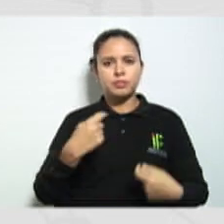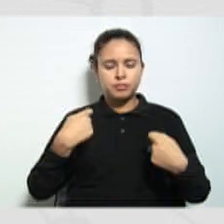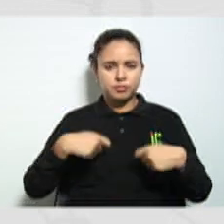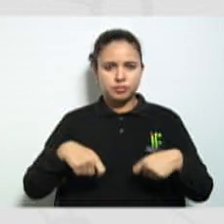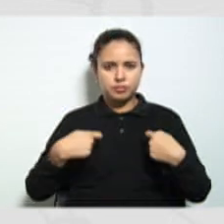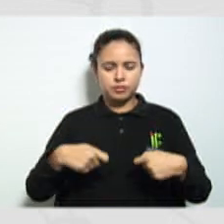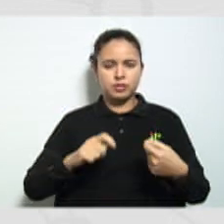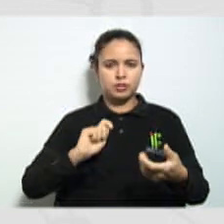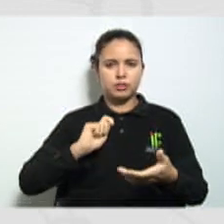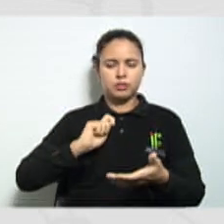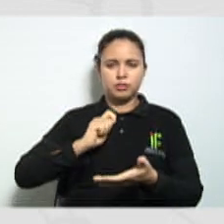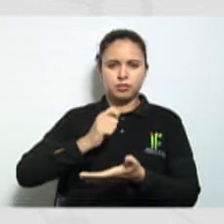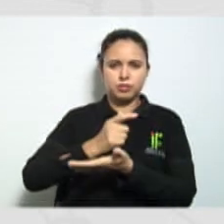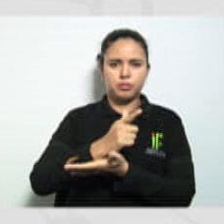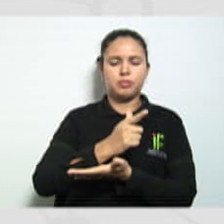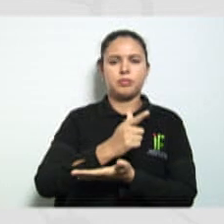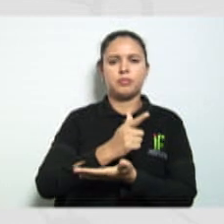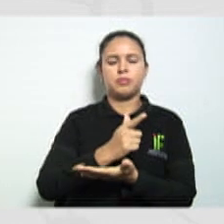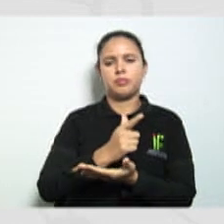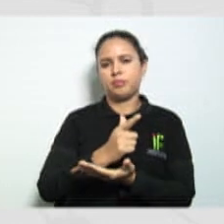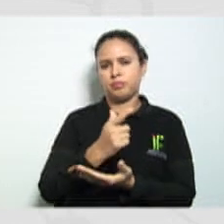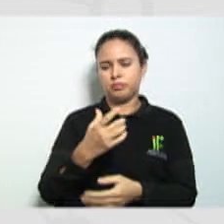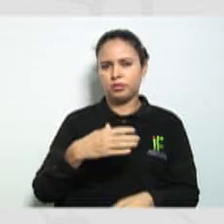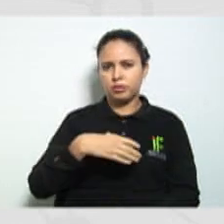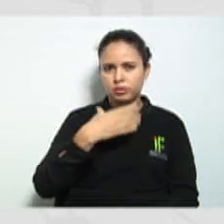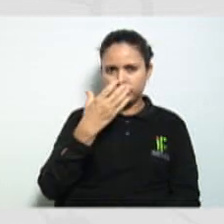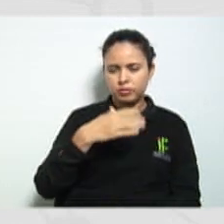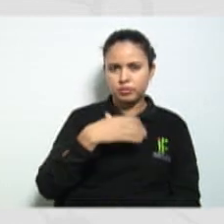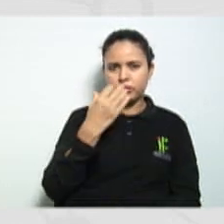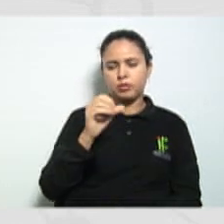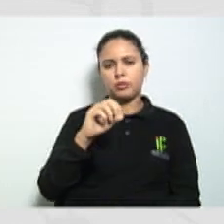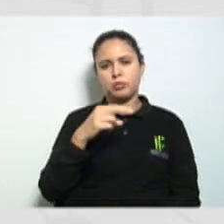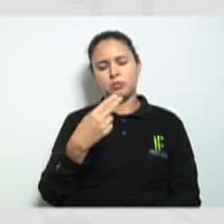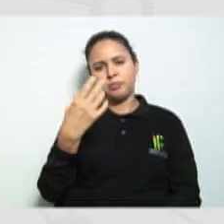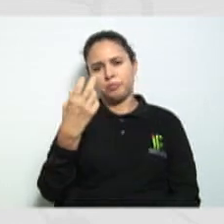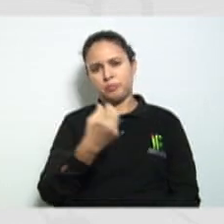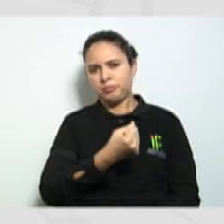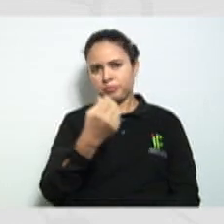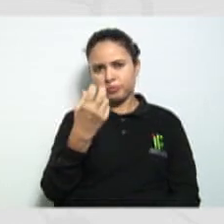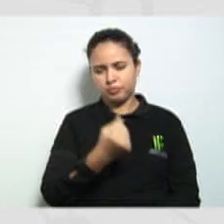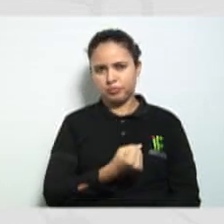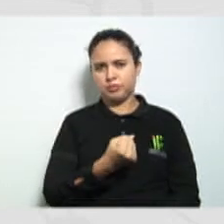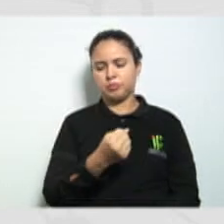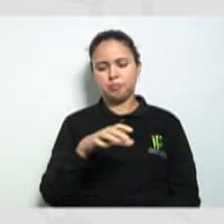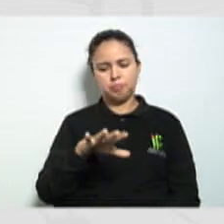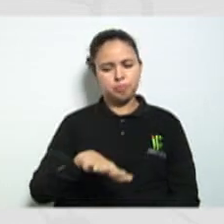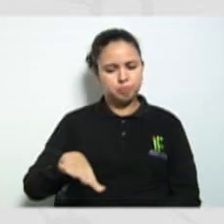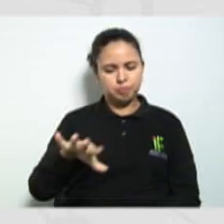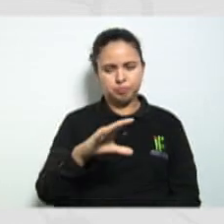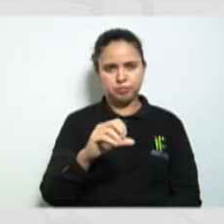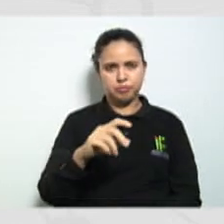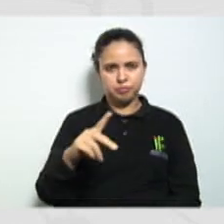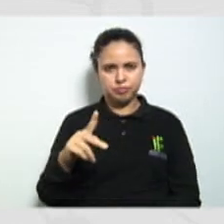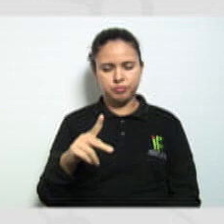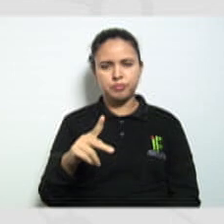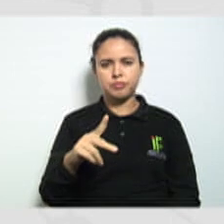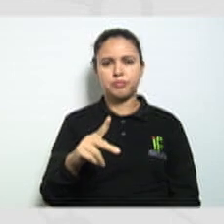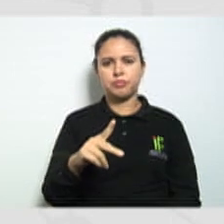precisou comprar polpa de frutas ou leite, depende do ramo,